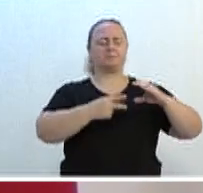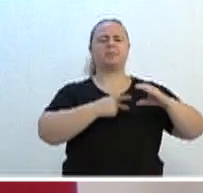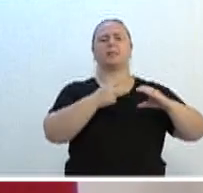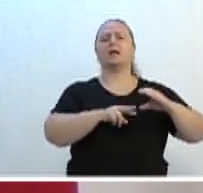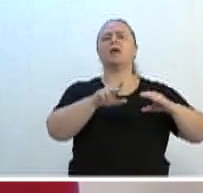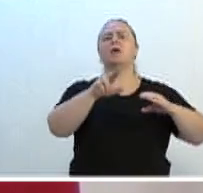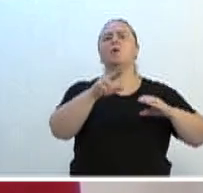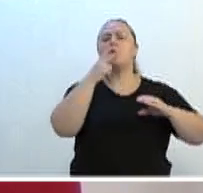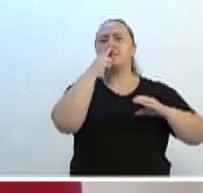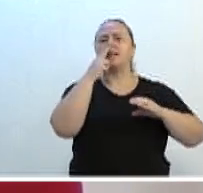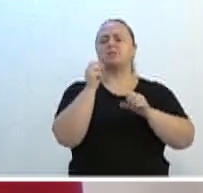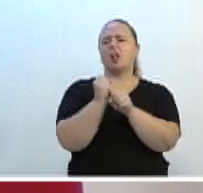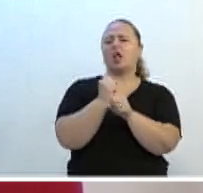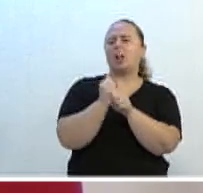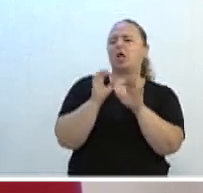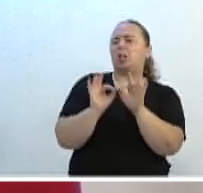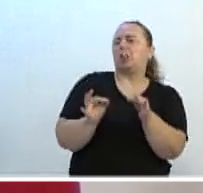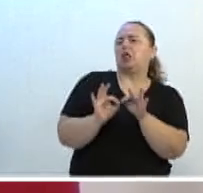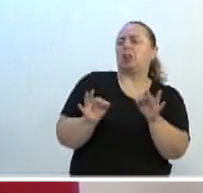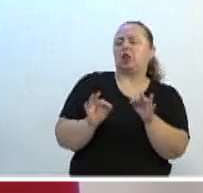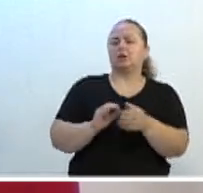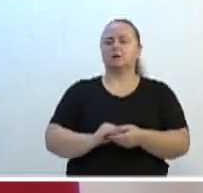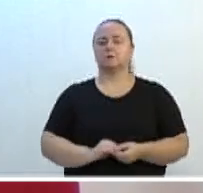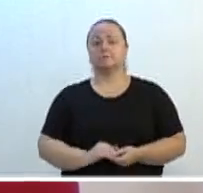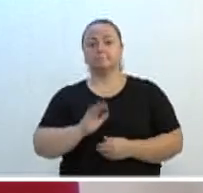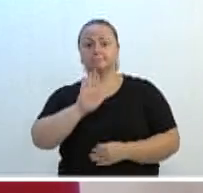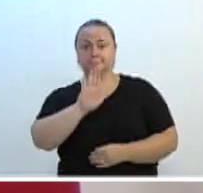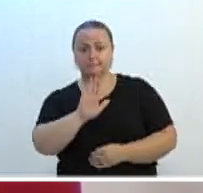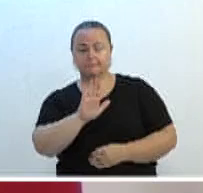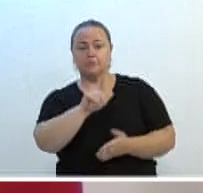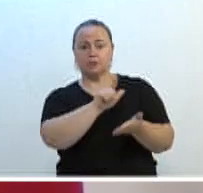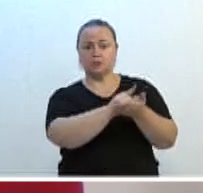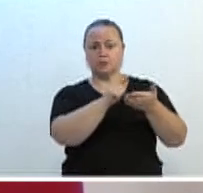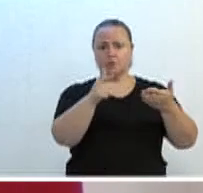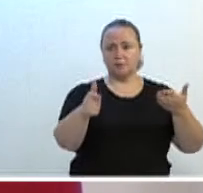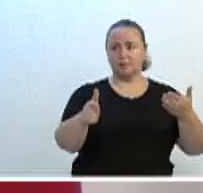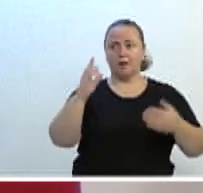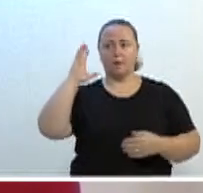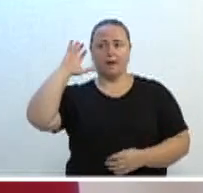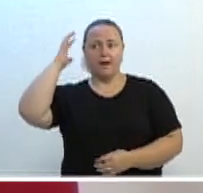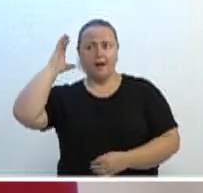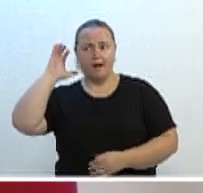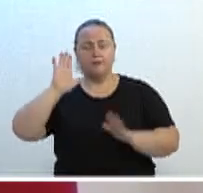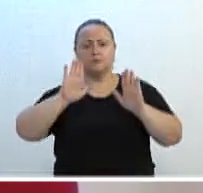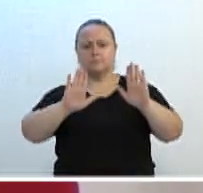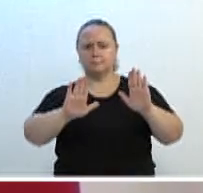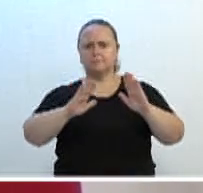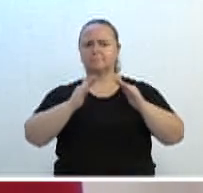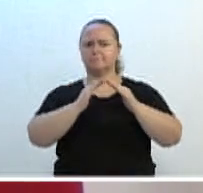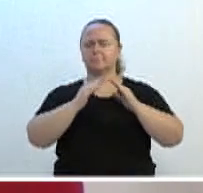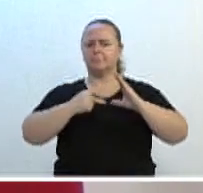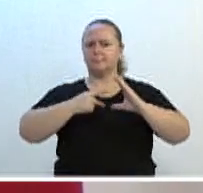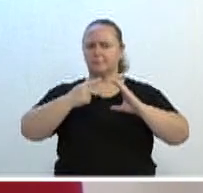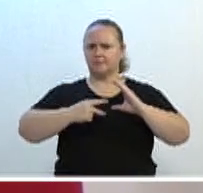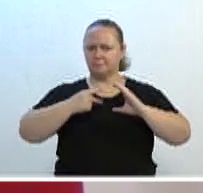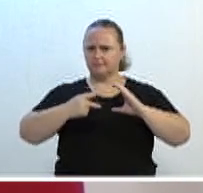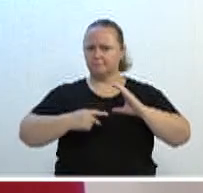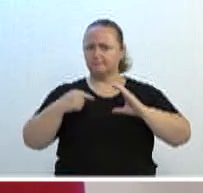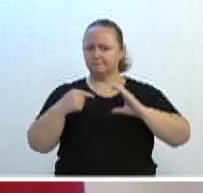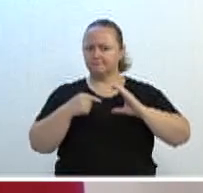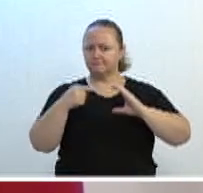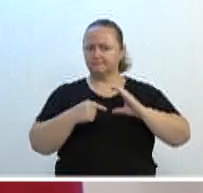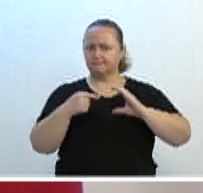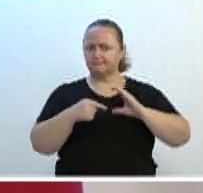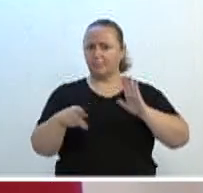Quero dizer aos dois que essa casa, como Poder Público Municipal, tem uma participação muito